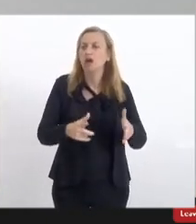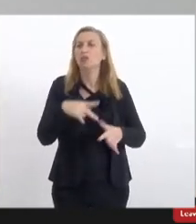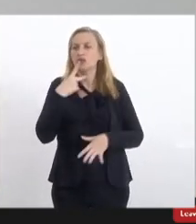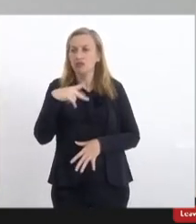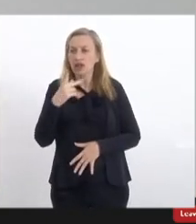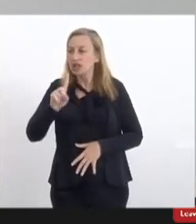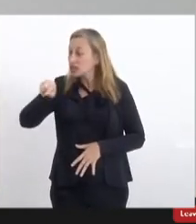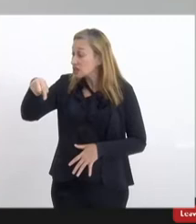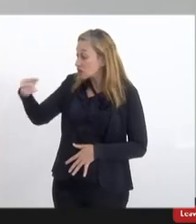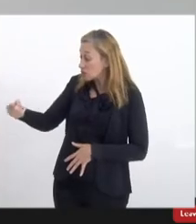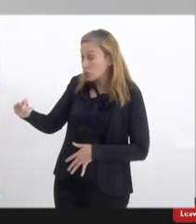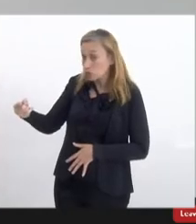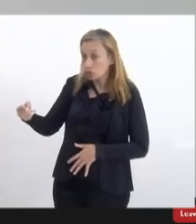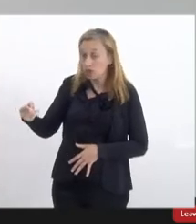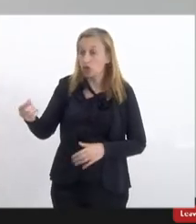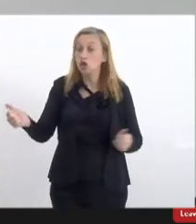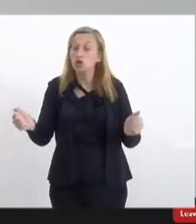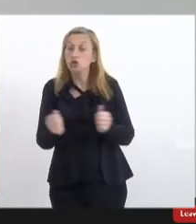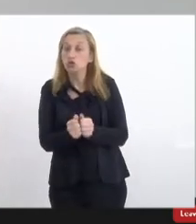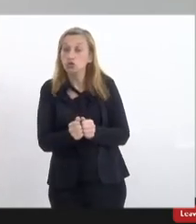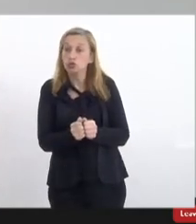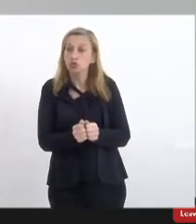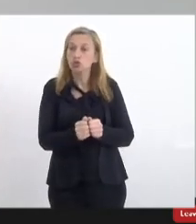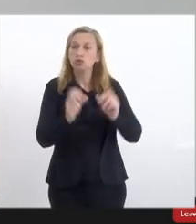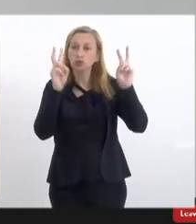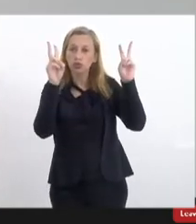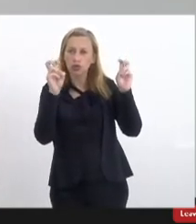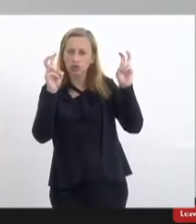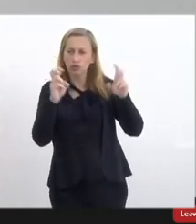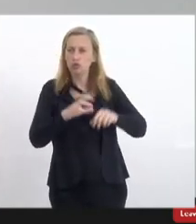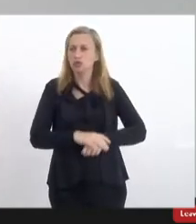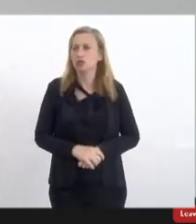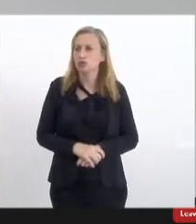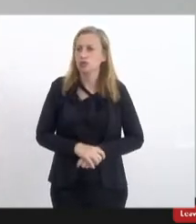nessas outras, juntamente com essas outras questões.